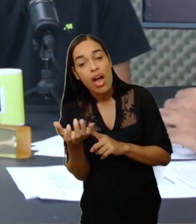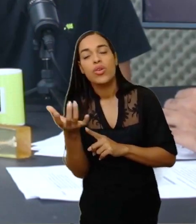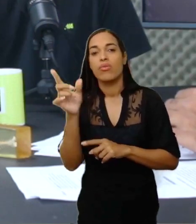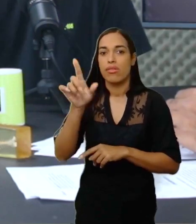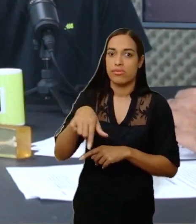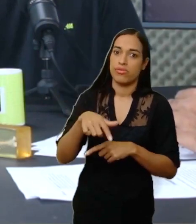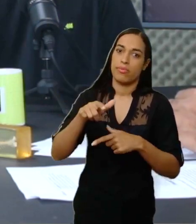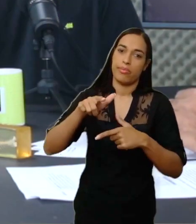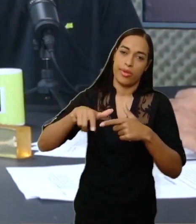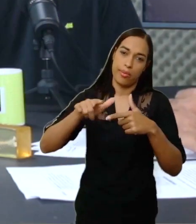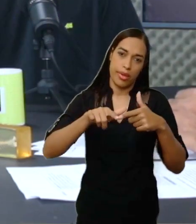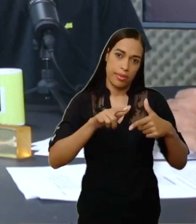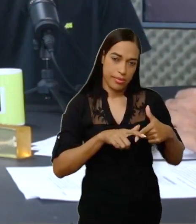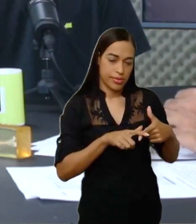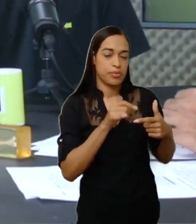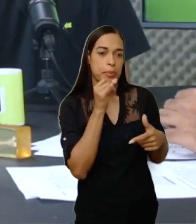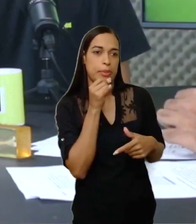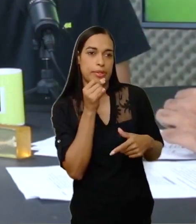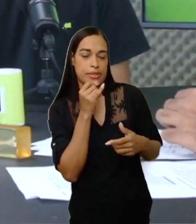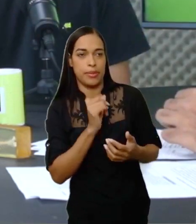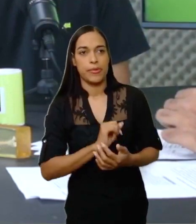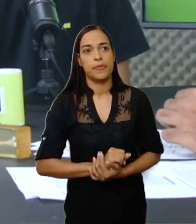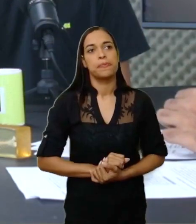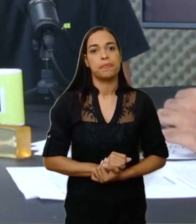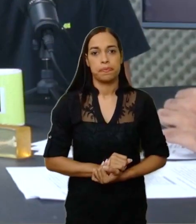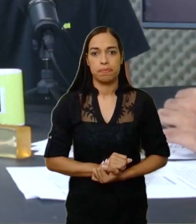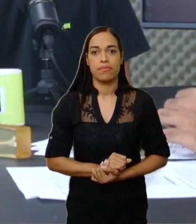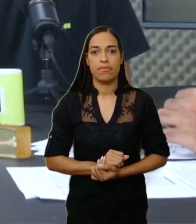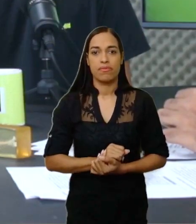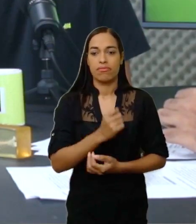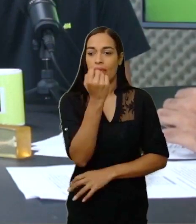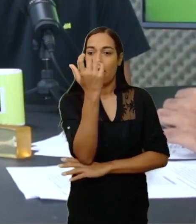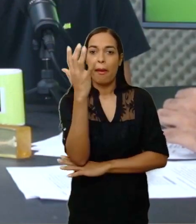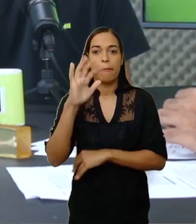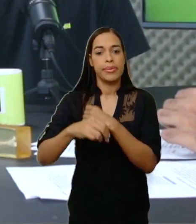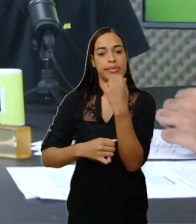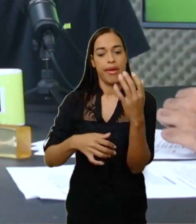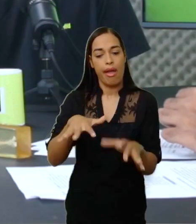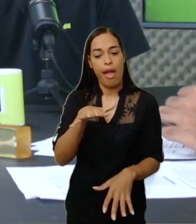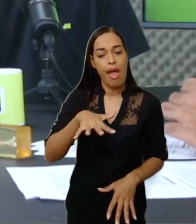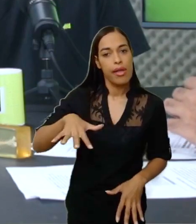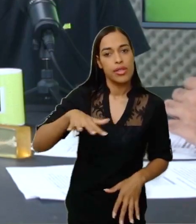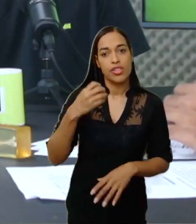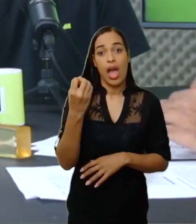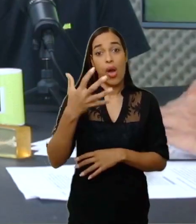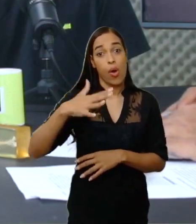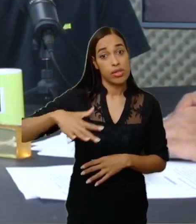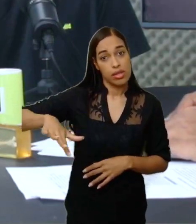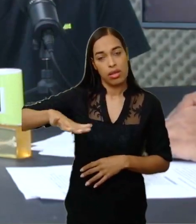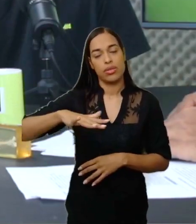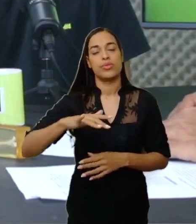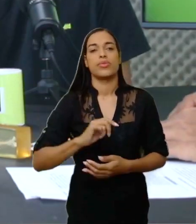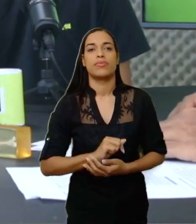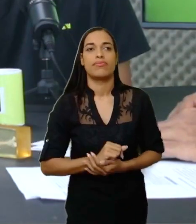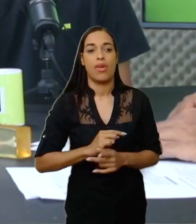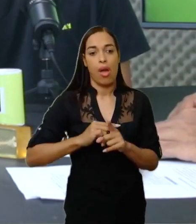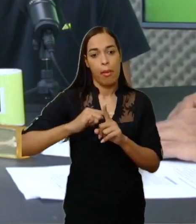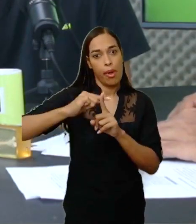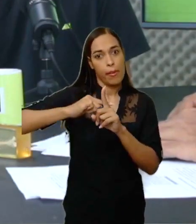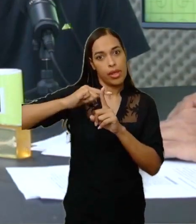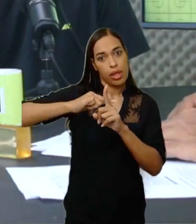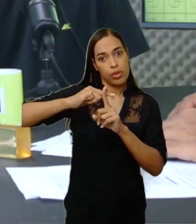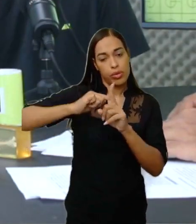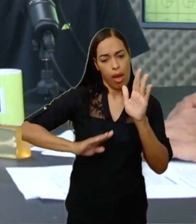momento que eu começo, por exemplo, falando de ambientes aquáticos, né, de oceano, eu começo a aumentar a temperatura